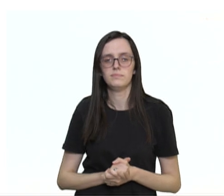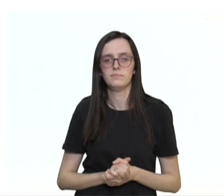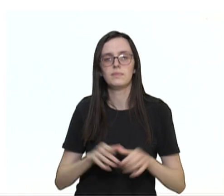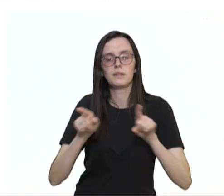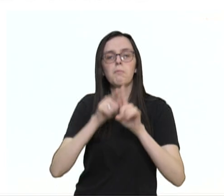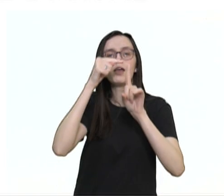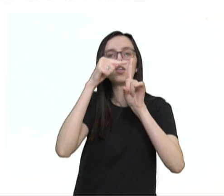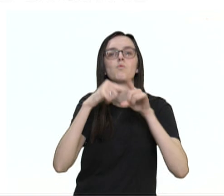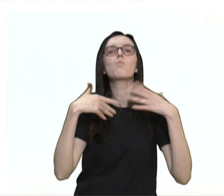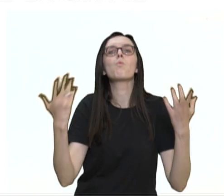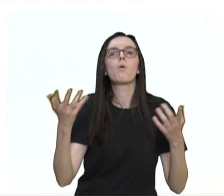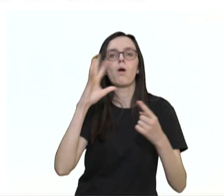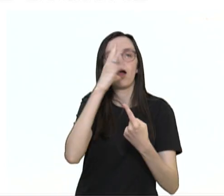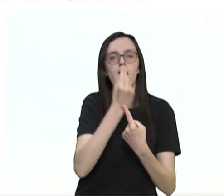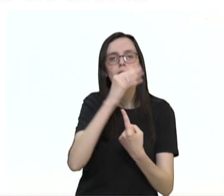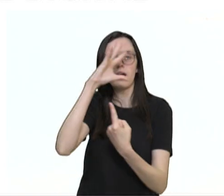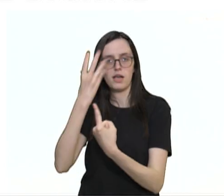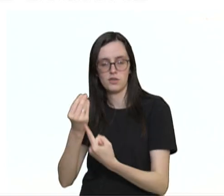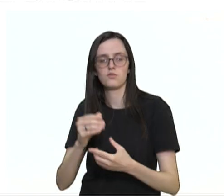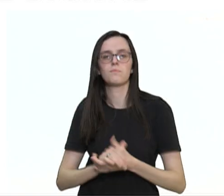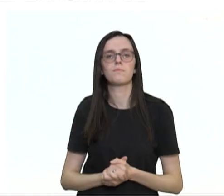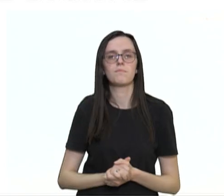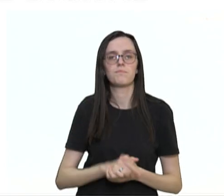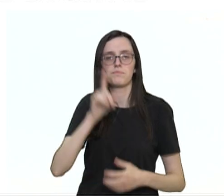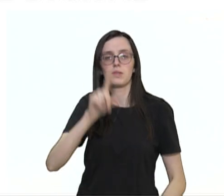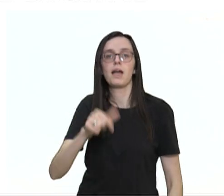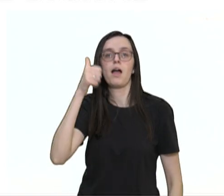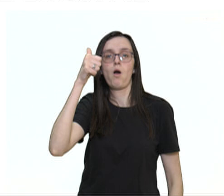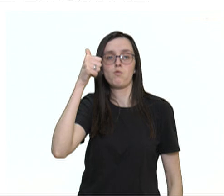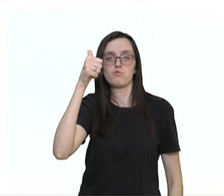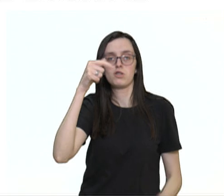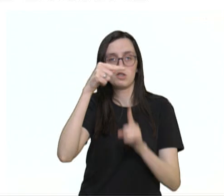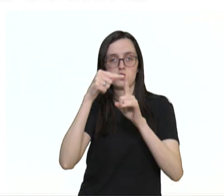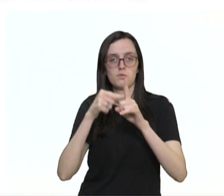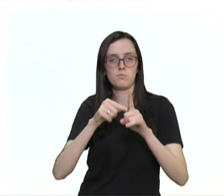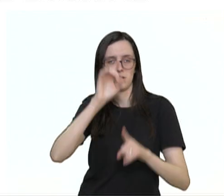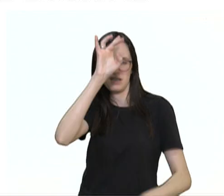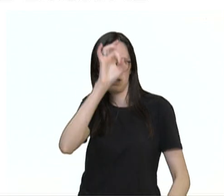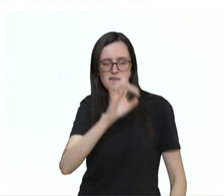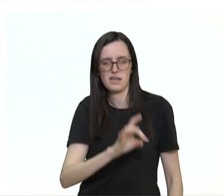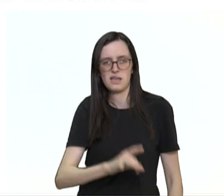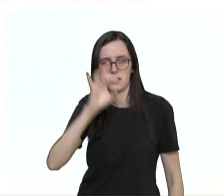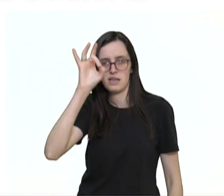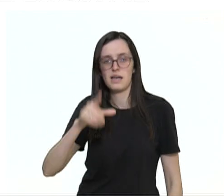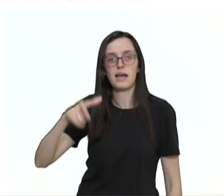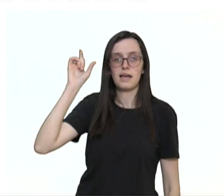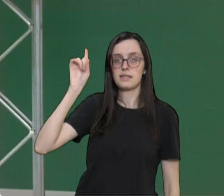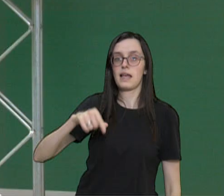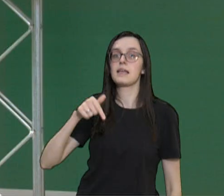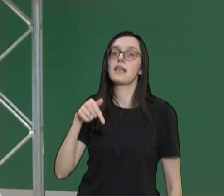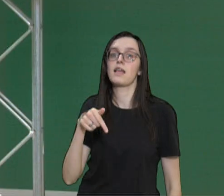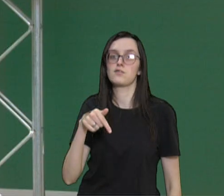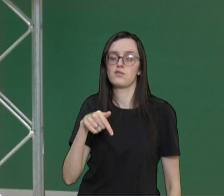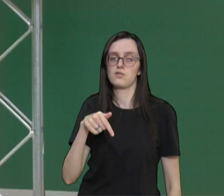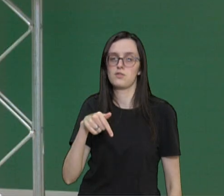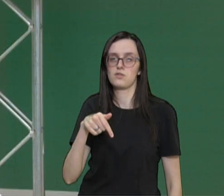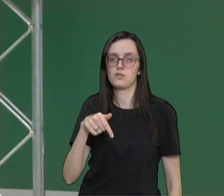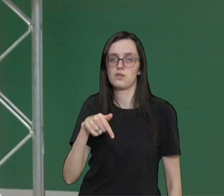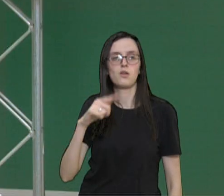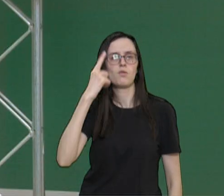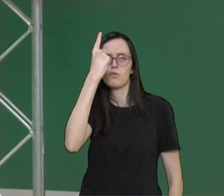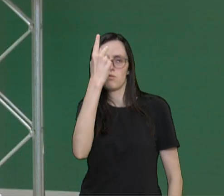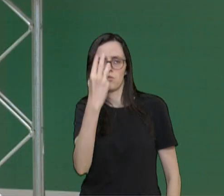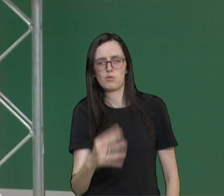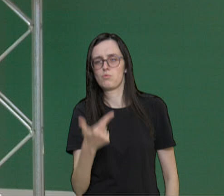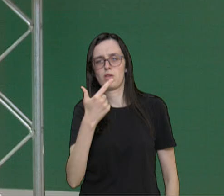Os tipos de arte, que aí são 11. Vamos lembrar que antigamente eram 7. Aqui não está numerado, mas a gente